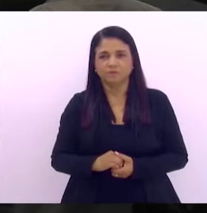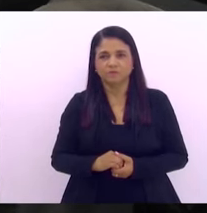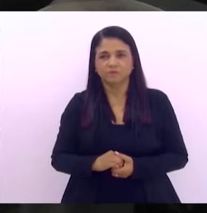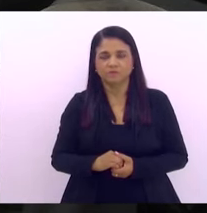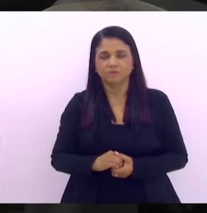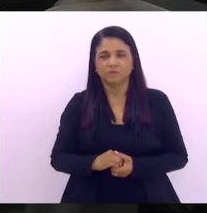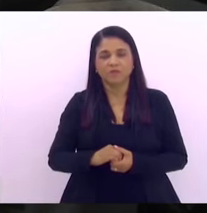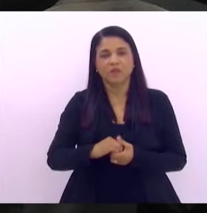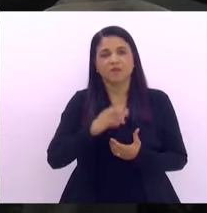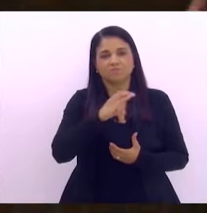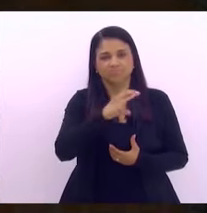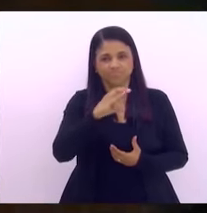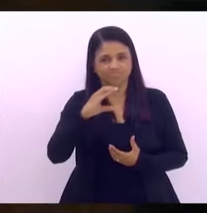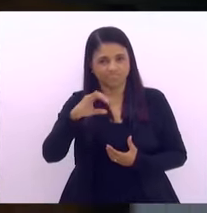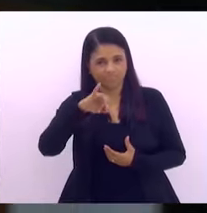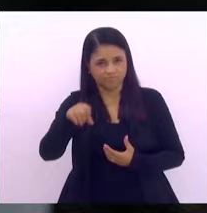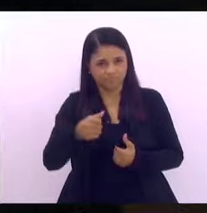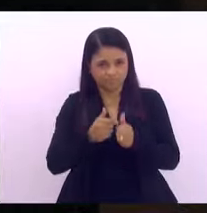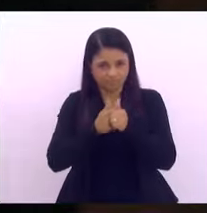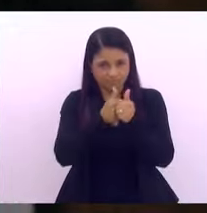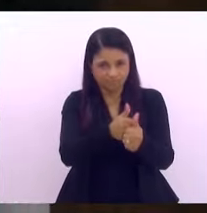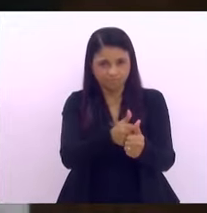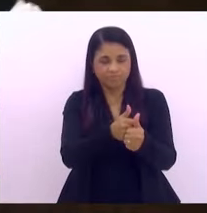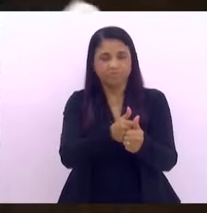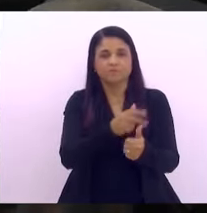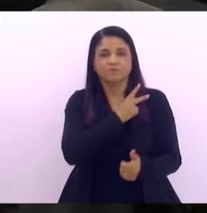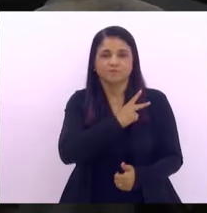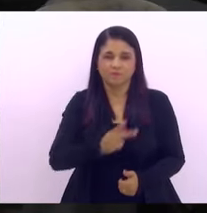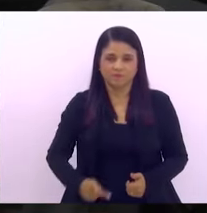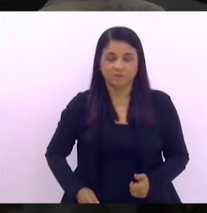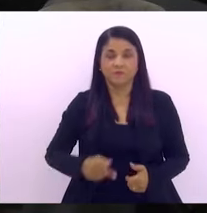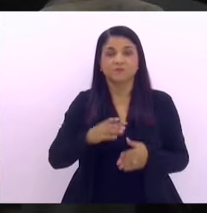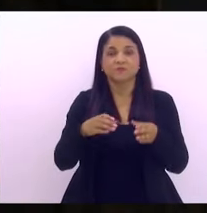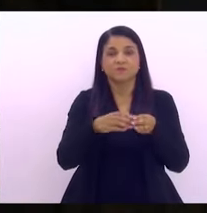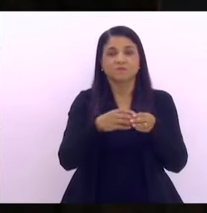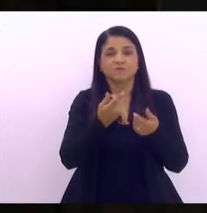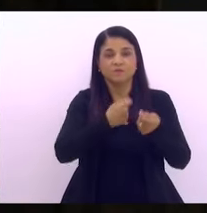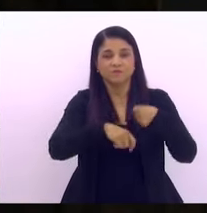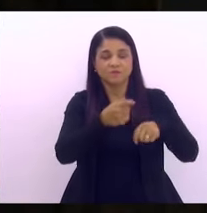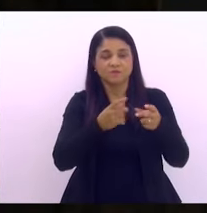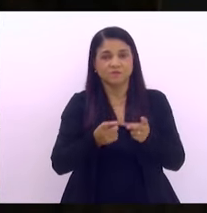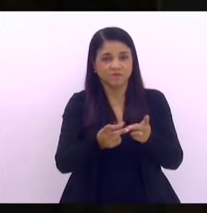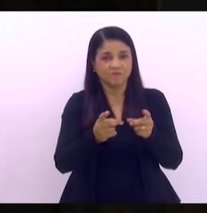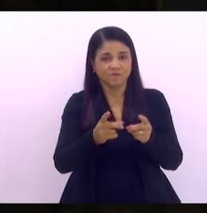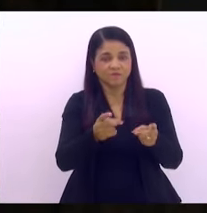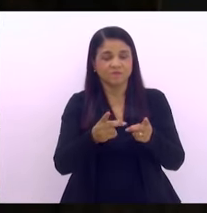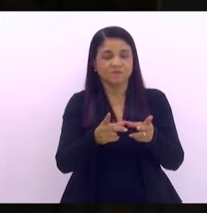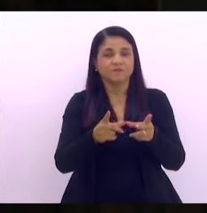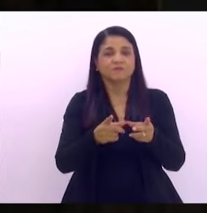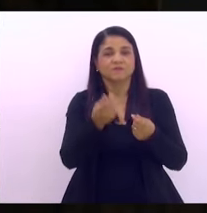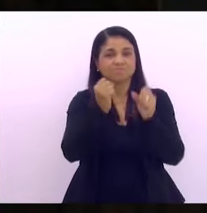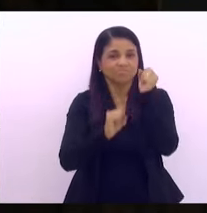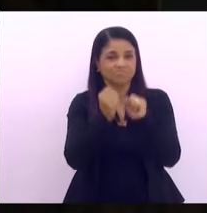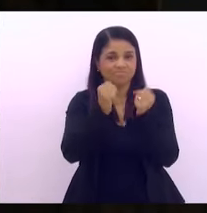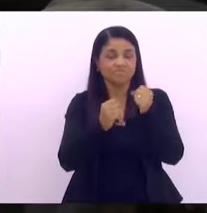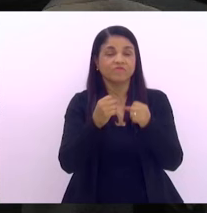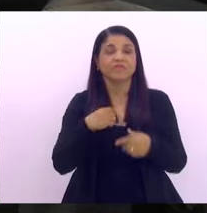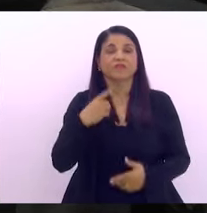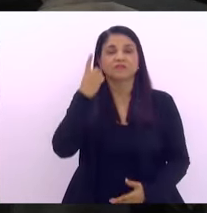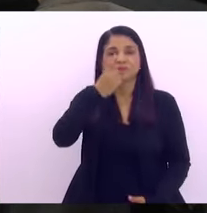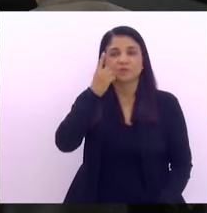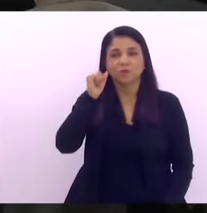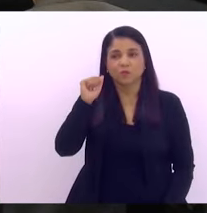Acompanho o parecer da CCJ, senhora presidente. Pela Comissão de Economia, Indústria e Comércio, deputado Anderson